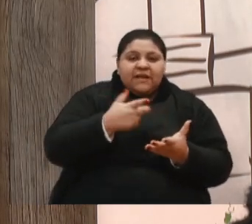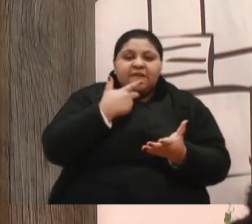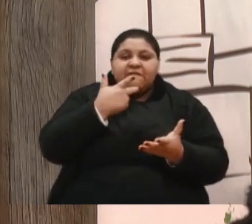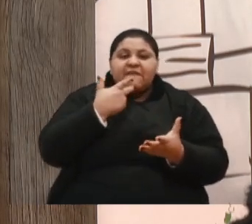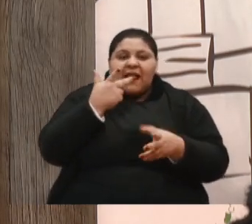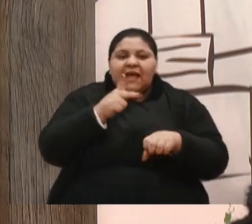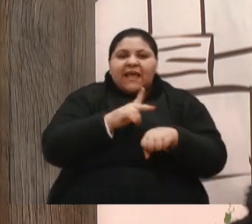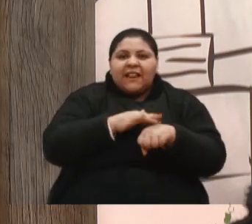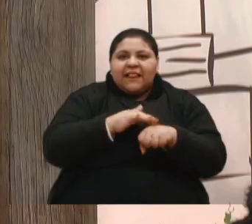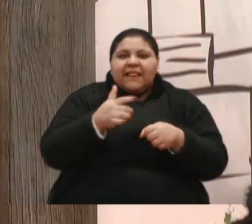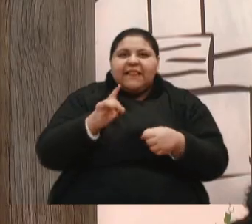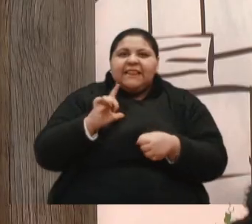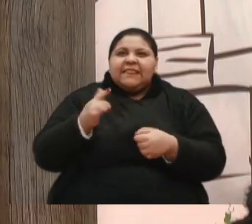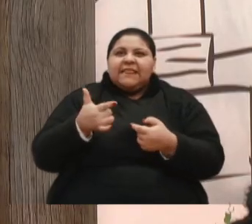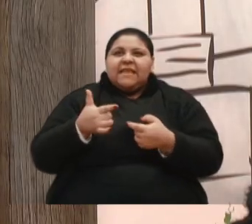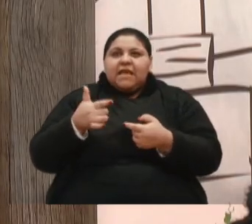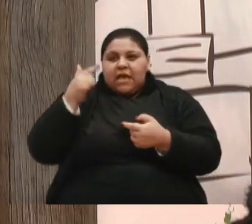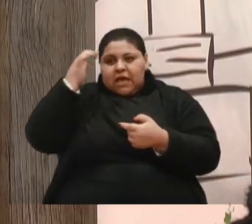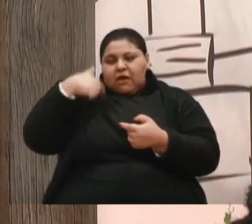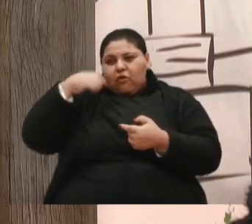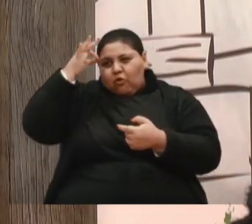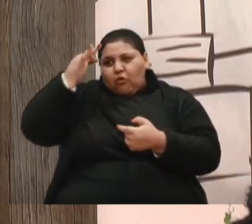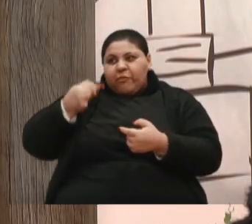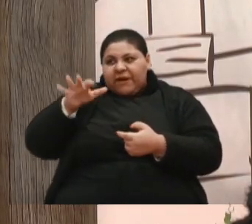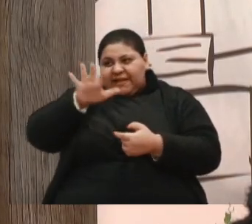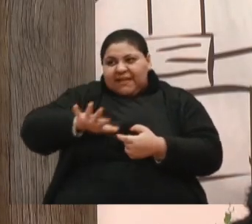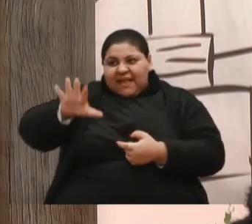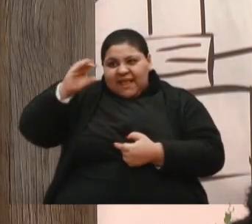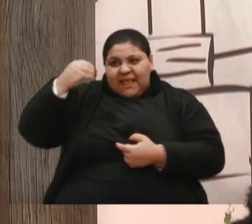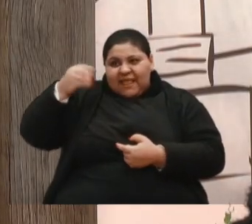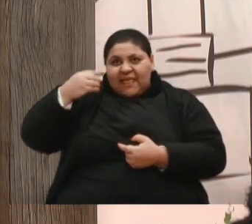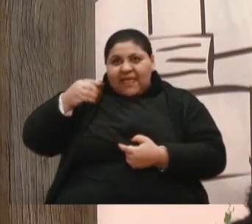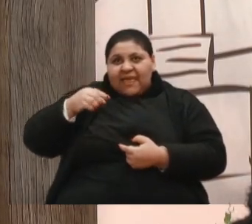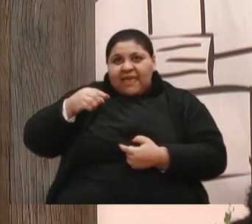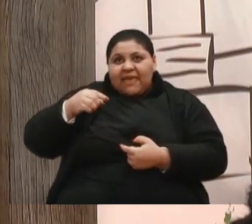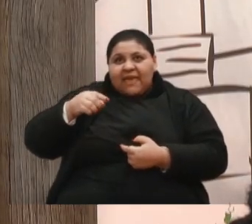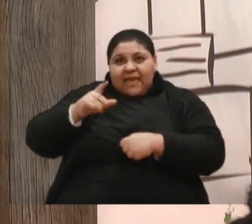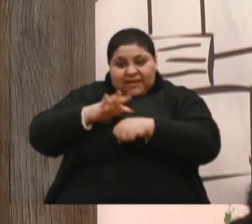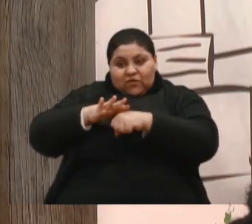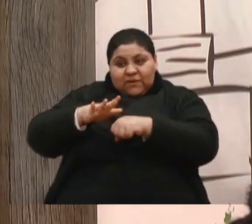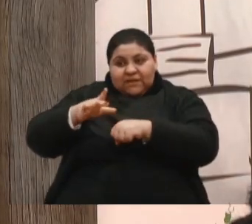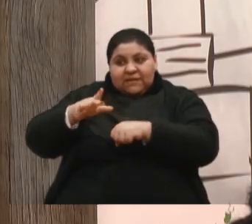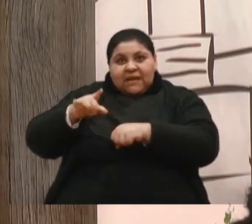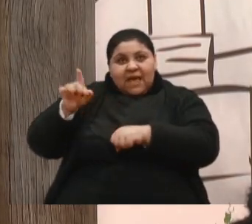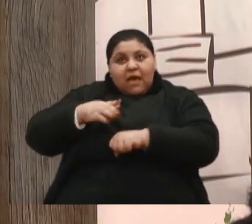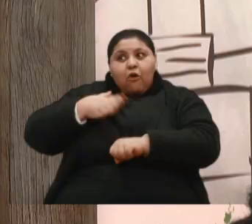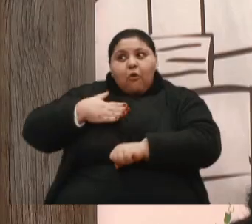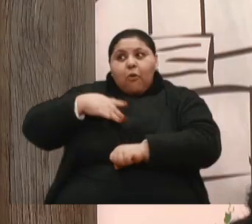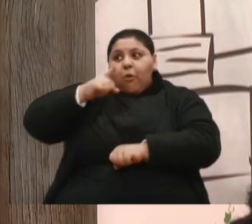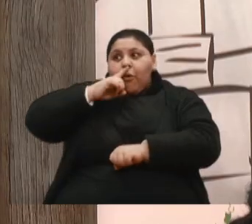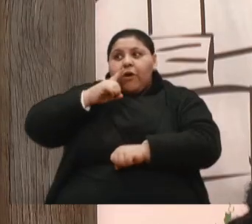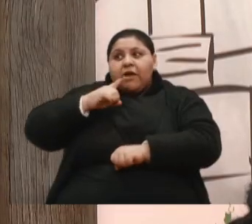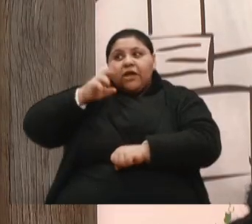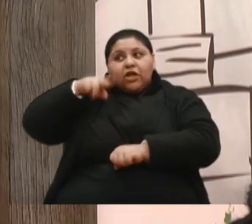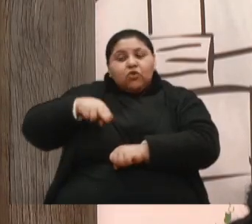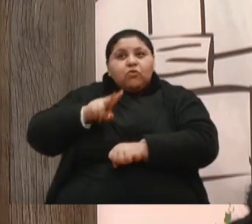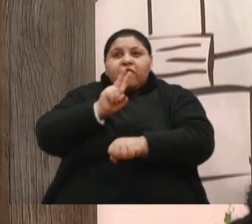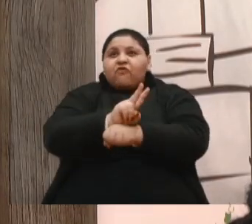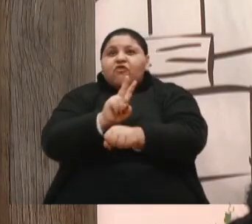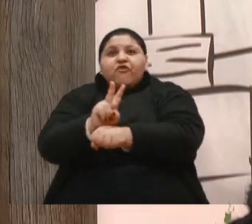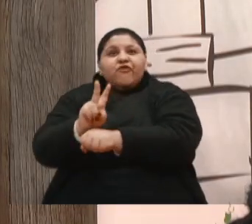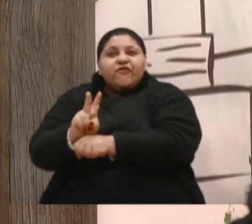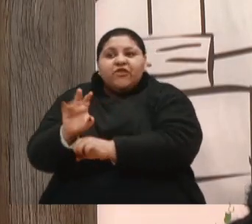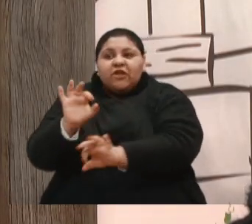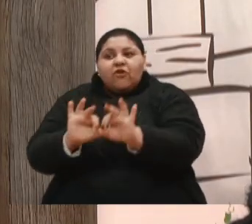doença, mas eu entendo que na psicologia essa doença era o caso do meu pai, né, e que nunca